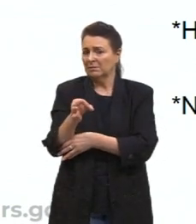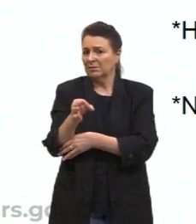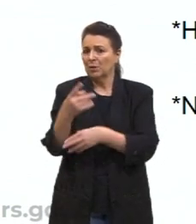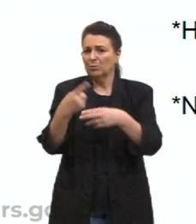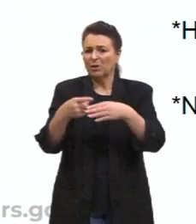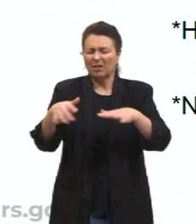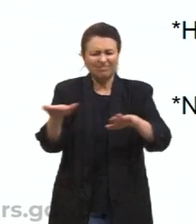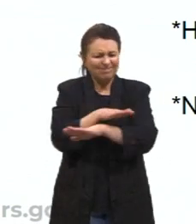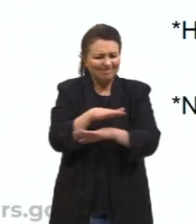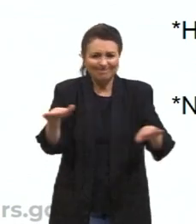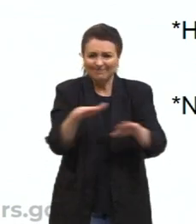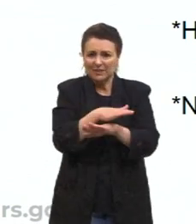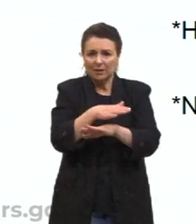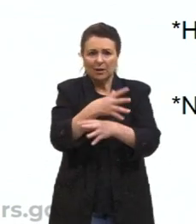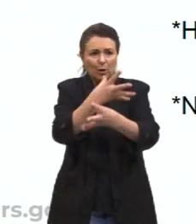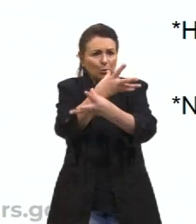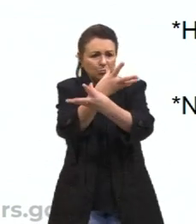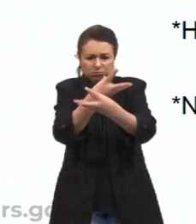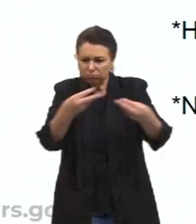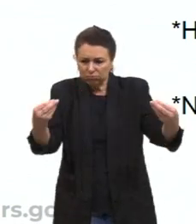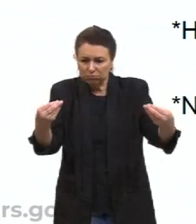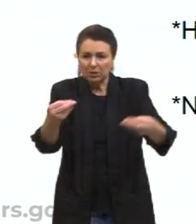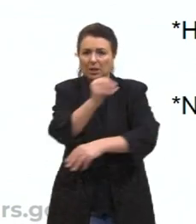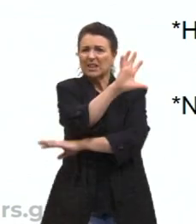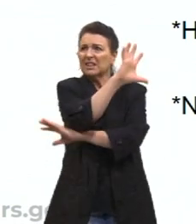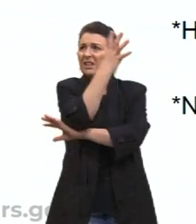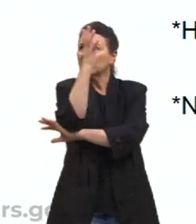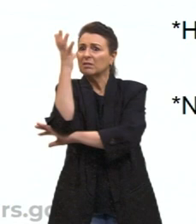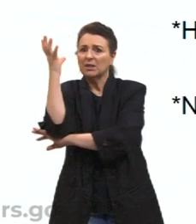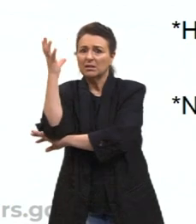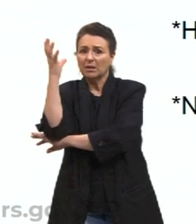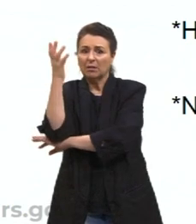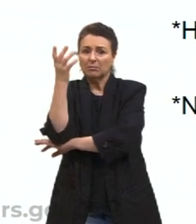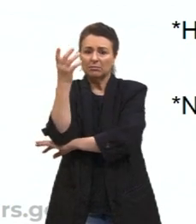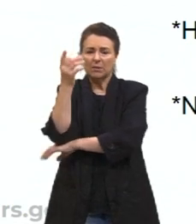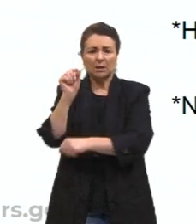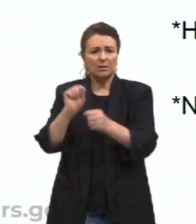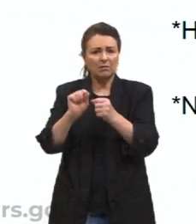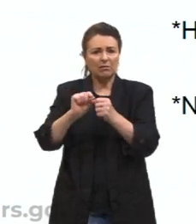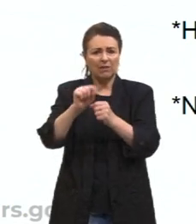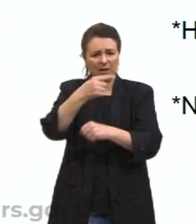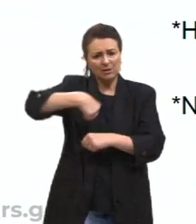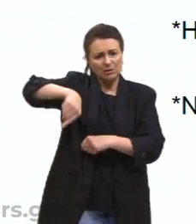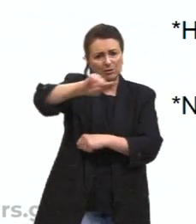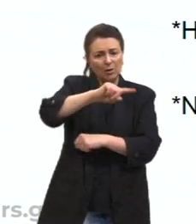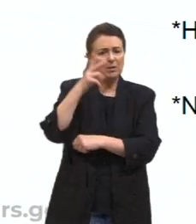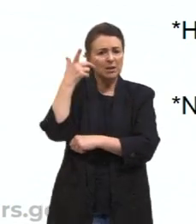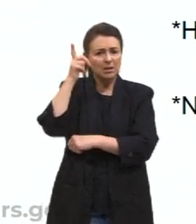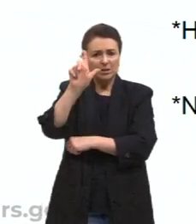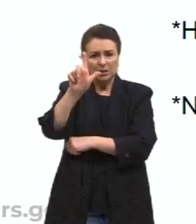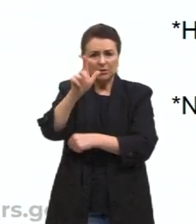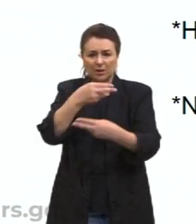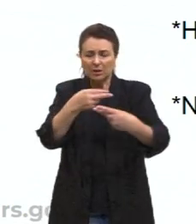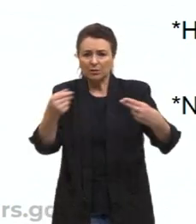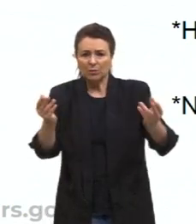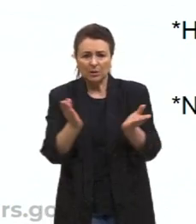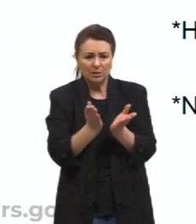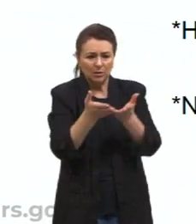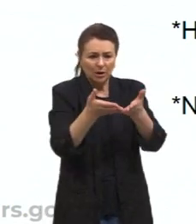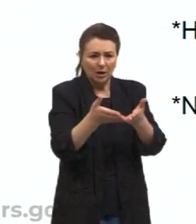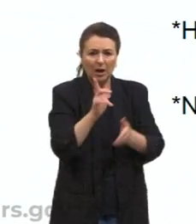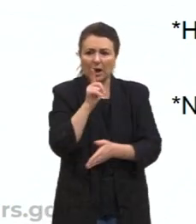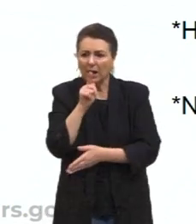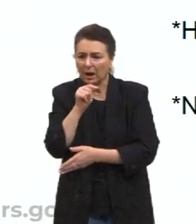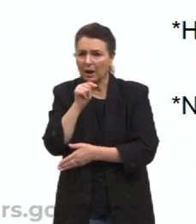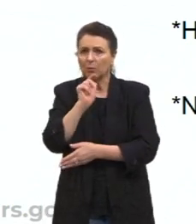do da destruição da natureza não dá mais garantia de que os bens coletivos a água